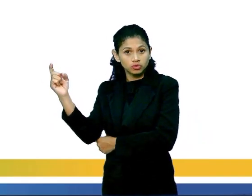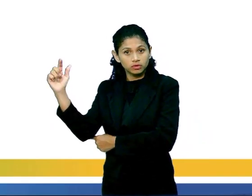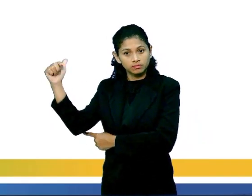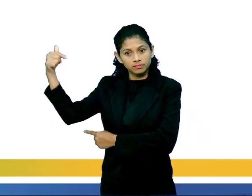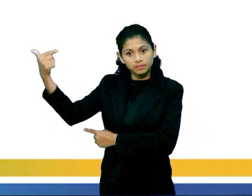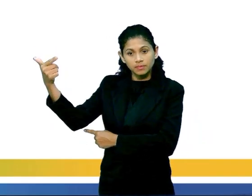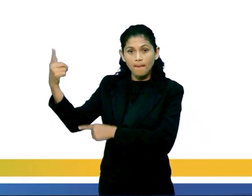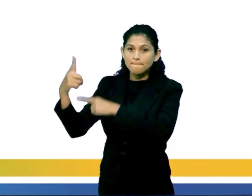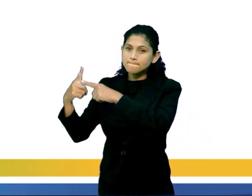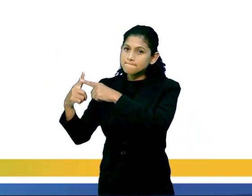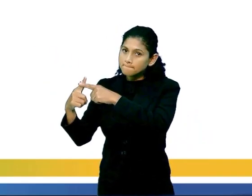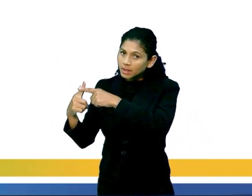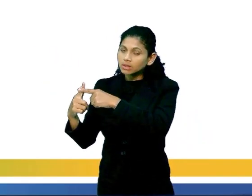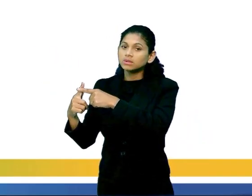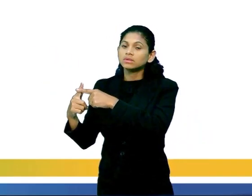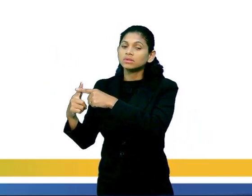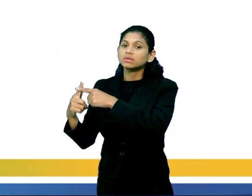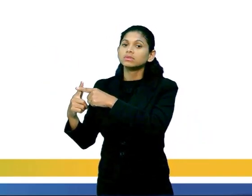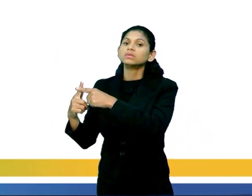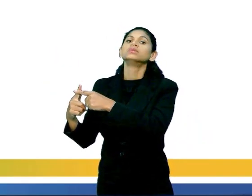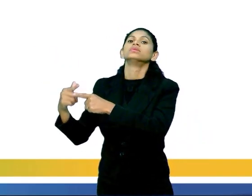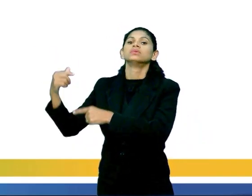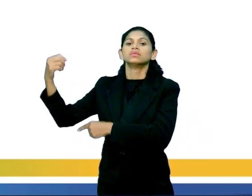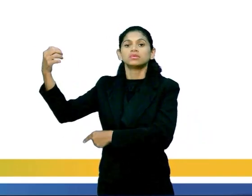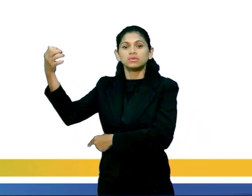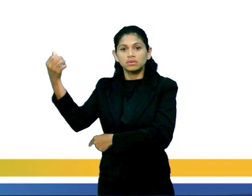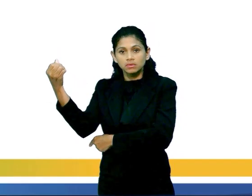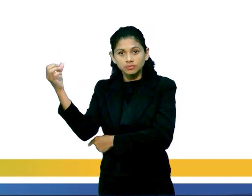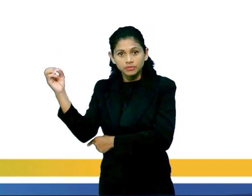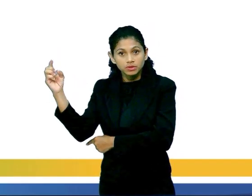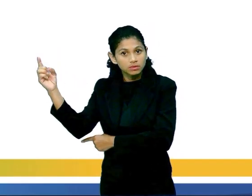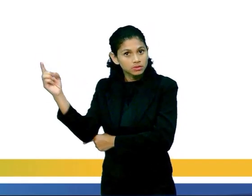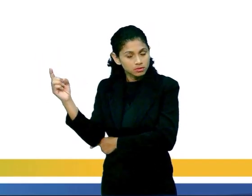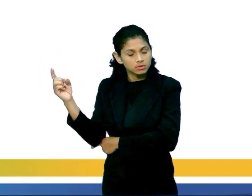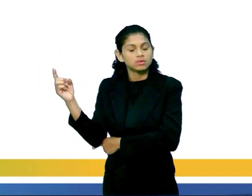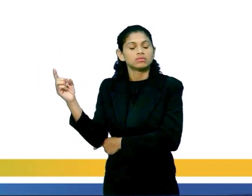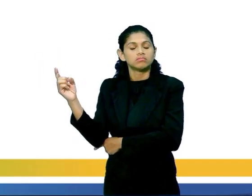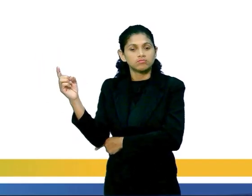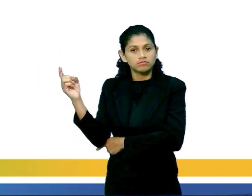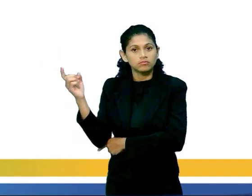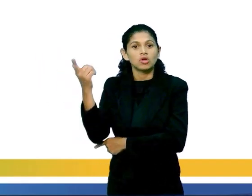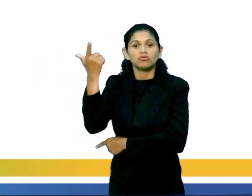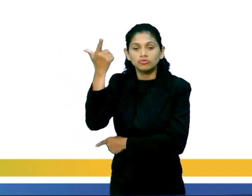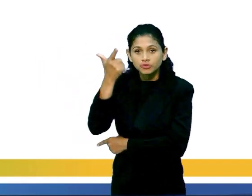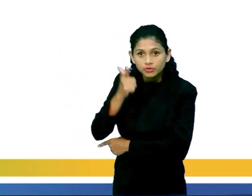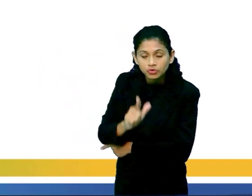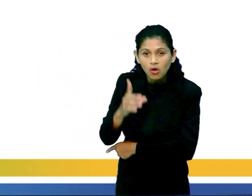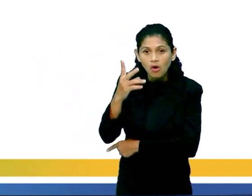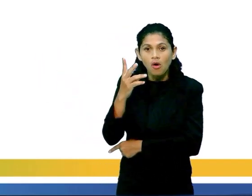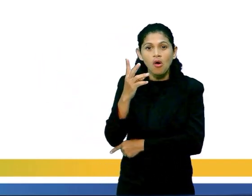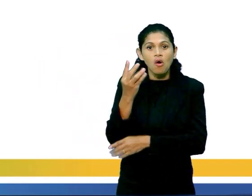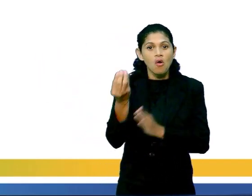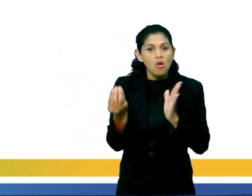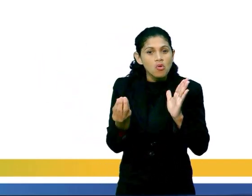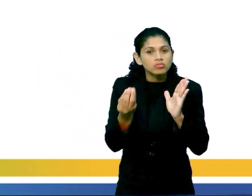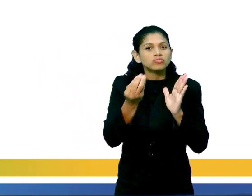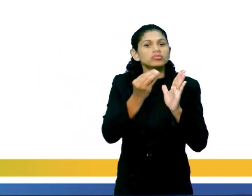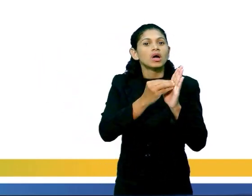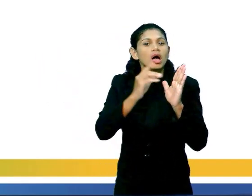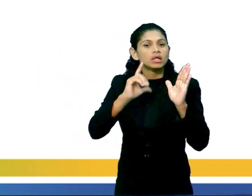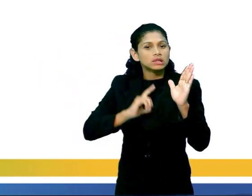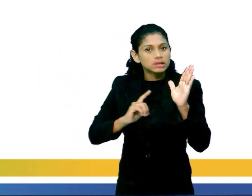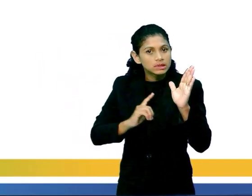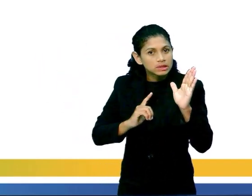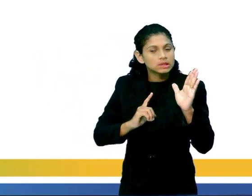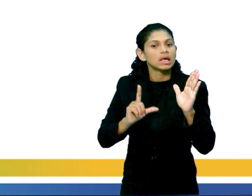mais 60x. Novamente, esse valor aí aparece em uma das alternativas. Só que a